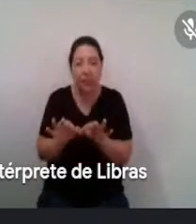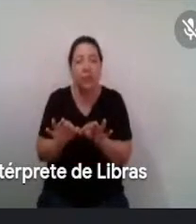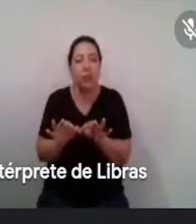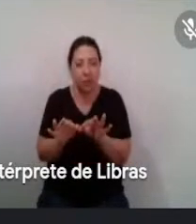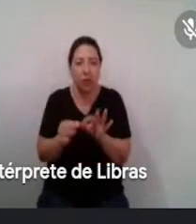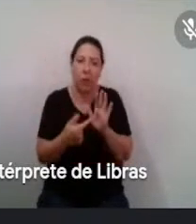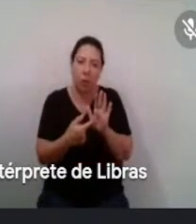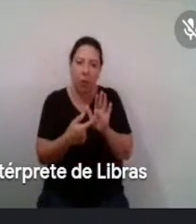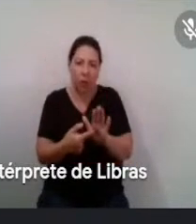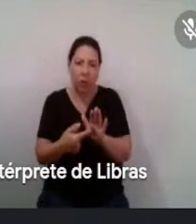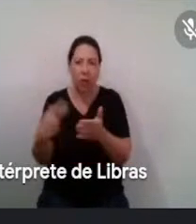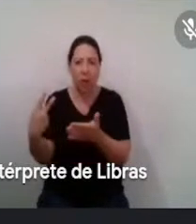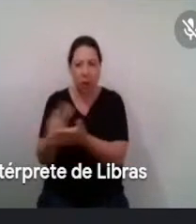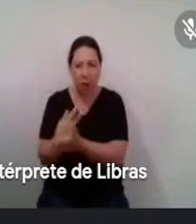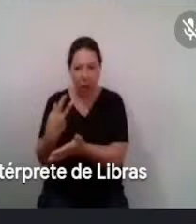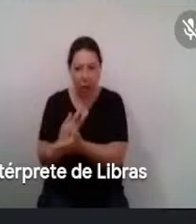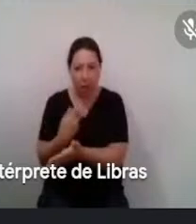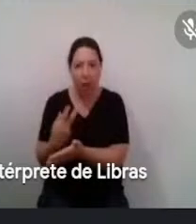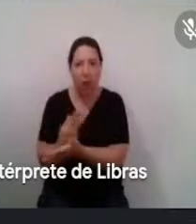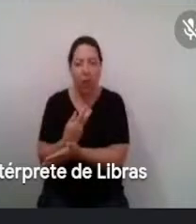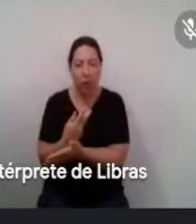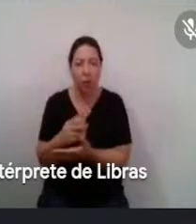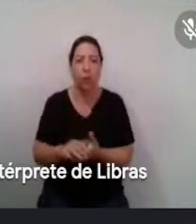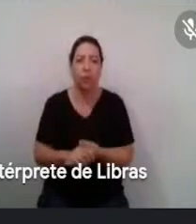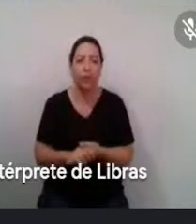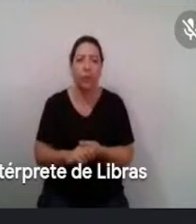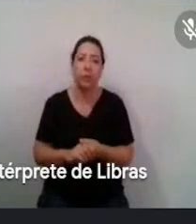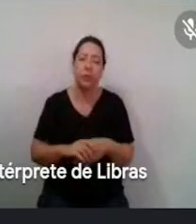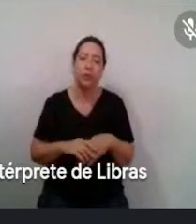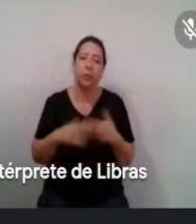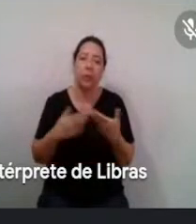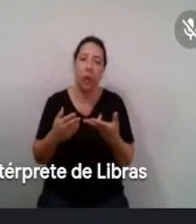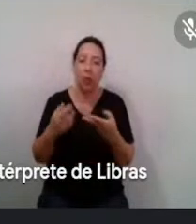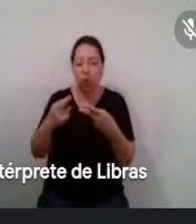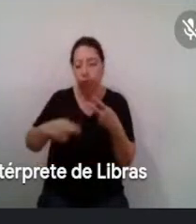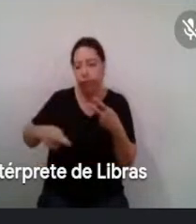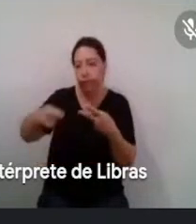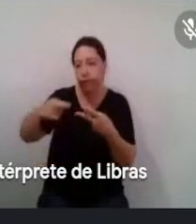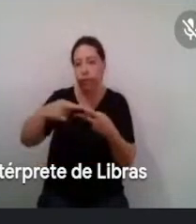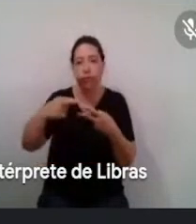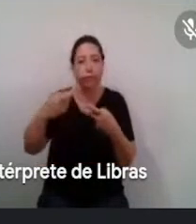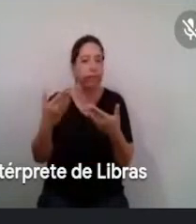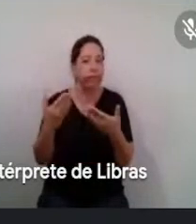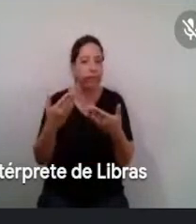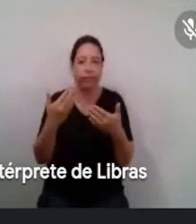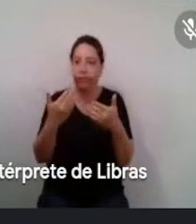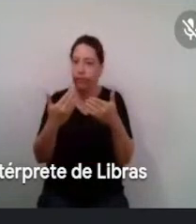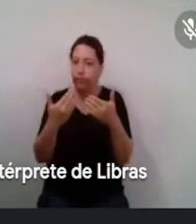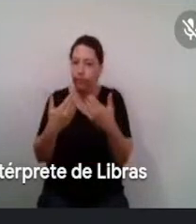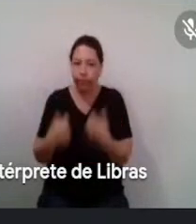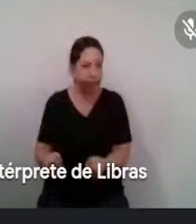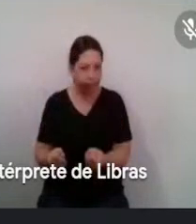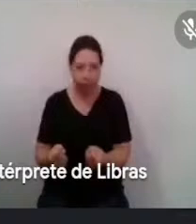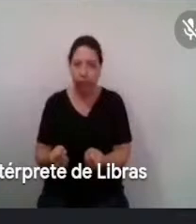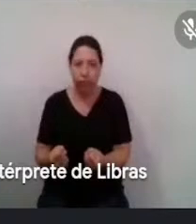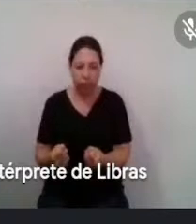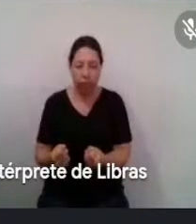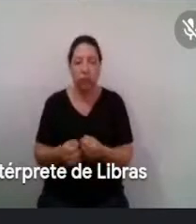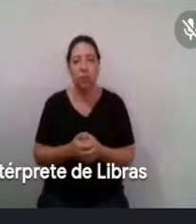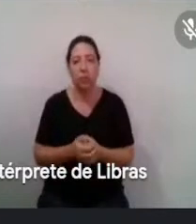eleitoral alegado pela recorrente, o desprovimento do recurso é medida que se impõe. E desta forma,